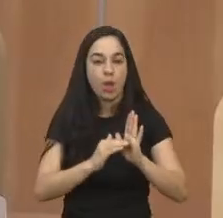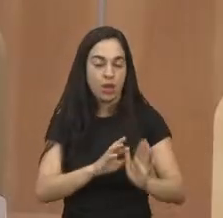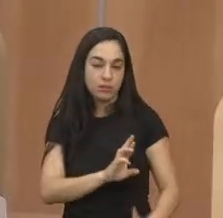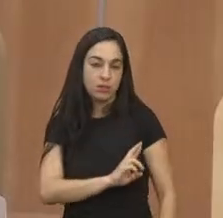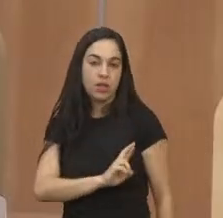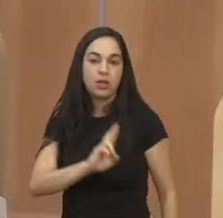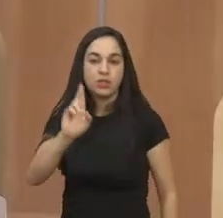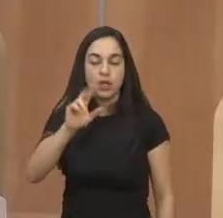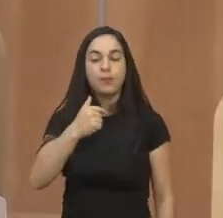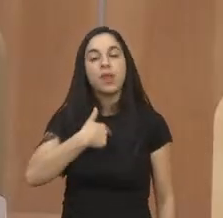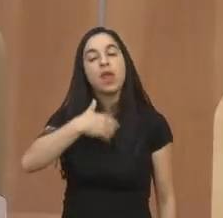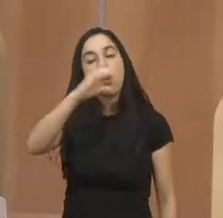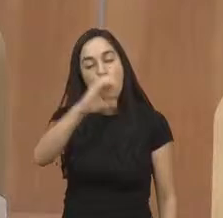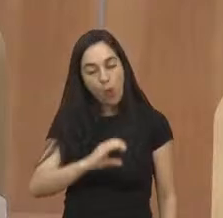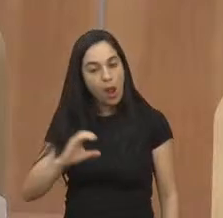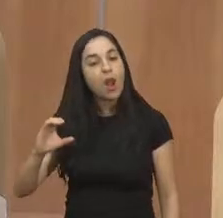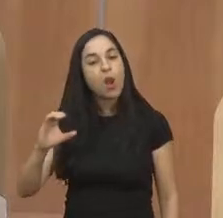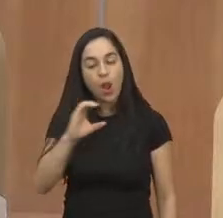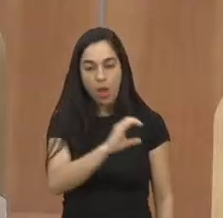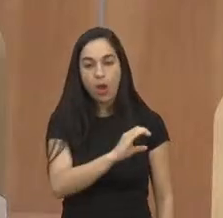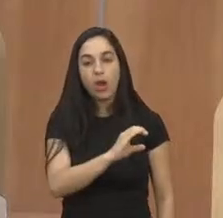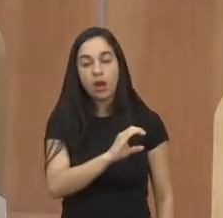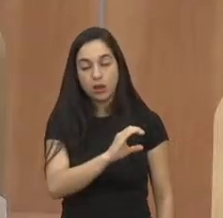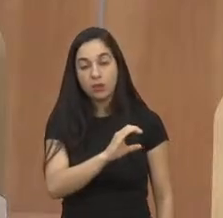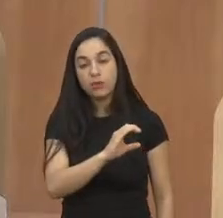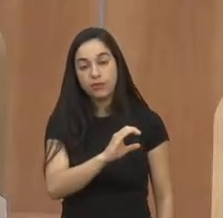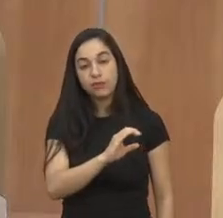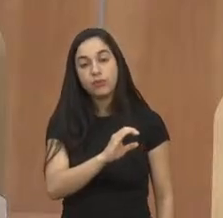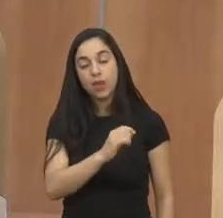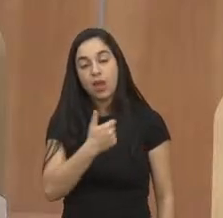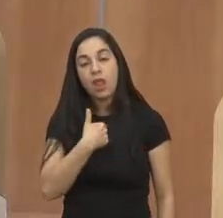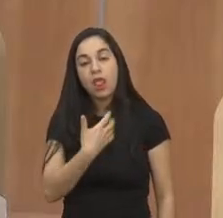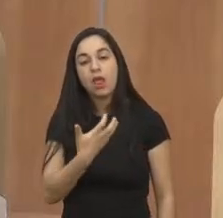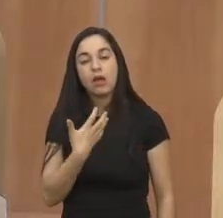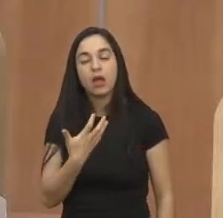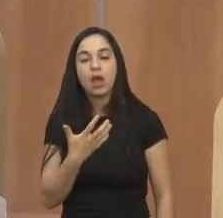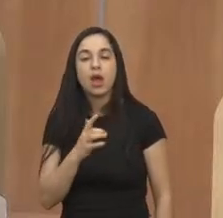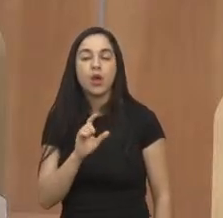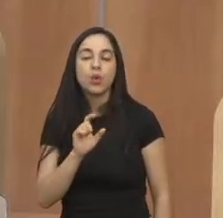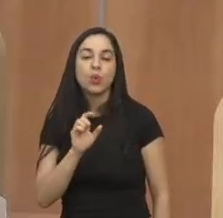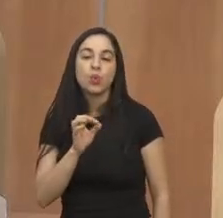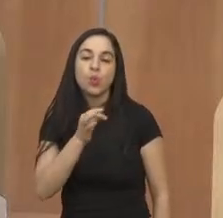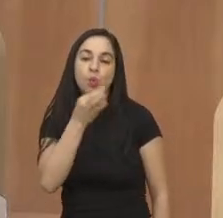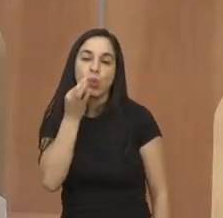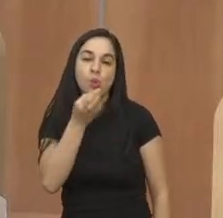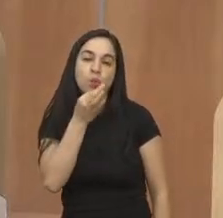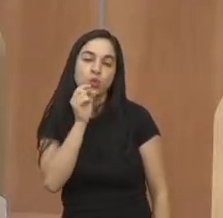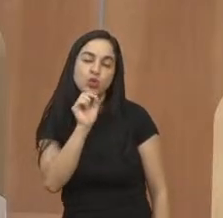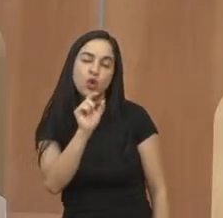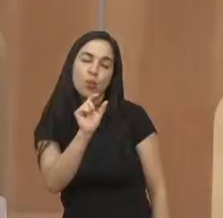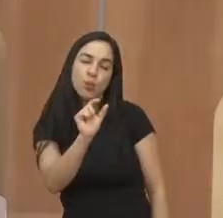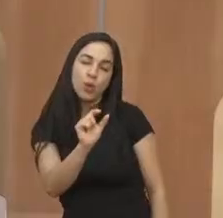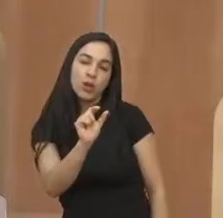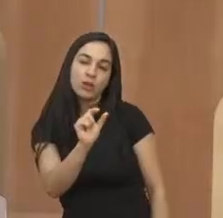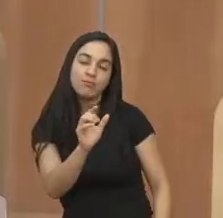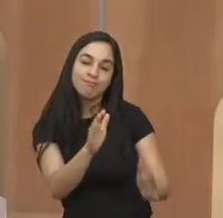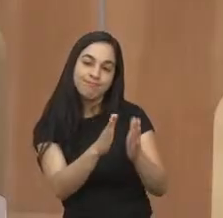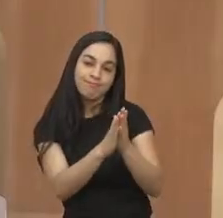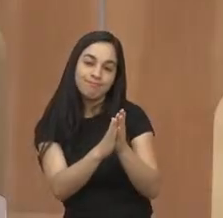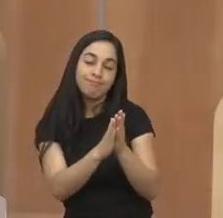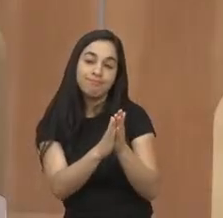Eu sou católico e aqui eu quero citar só uma parte da